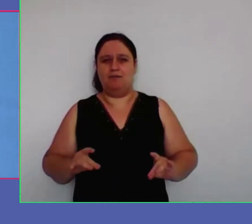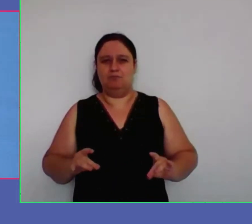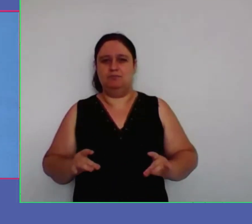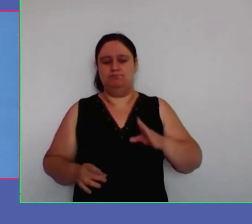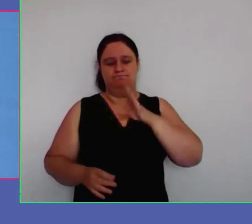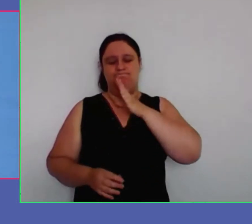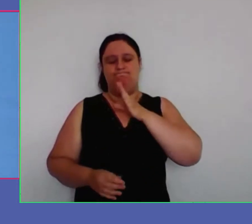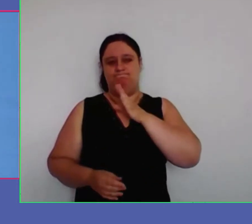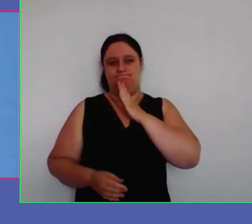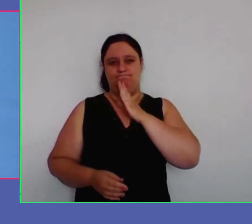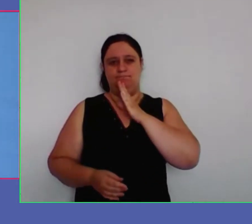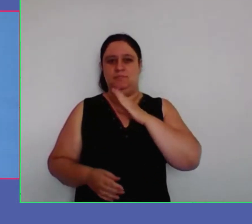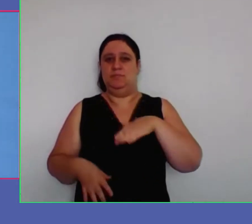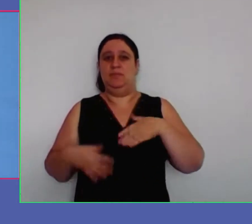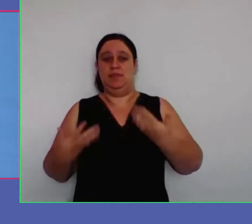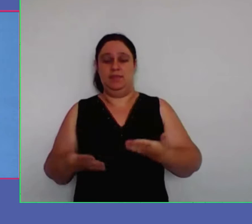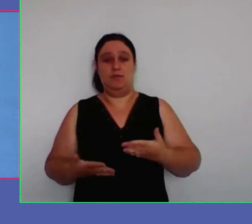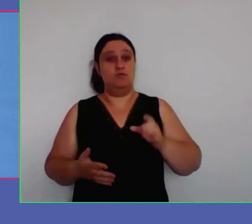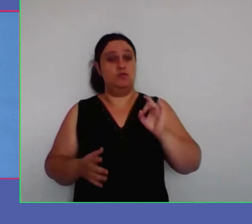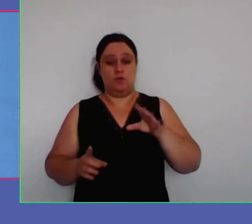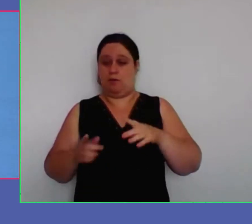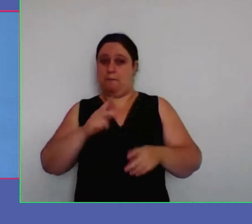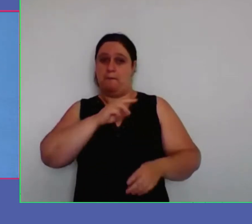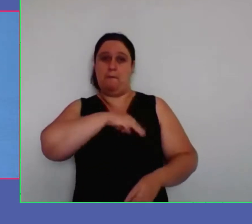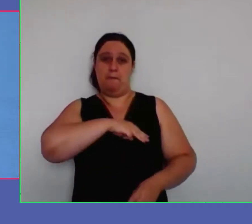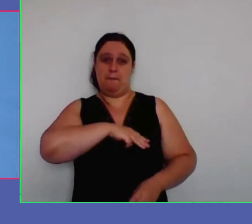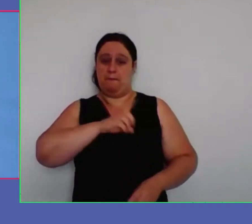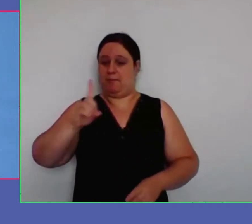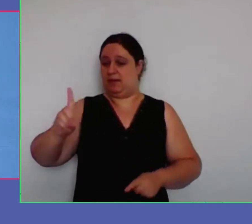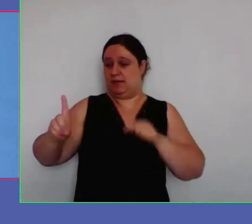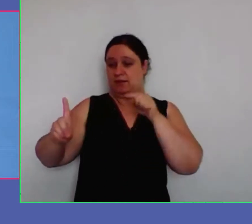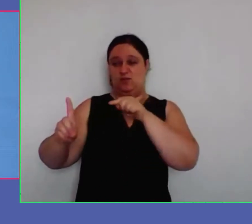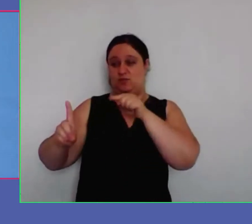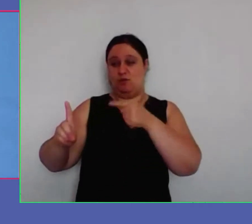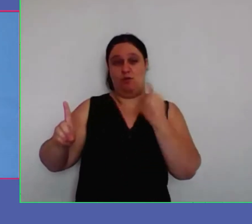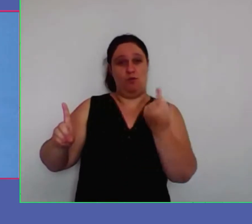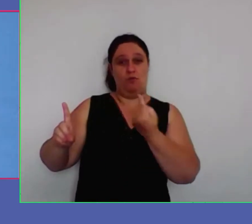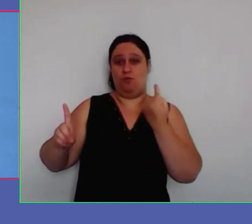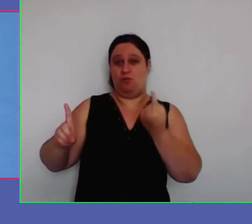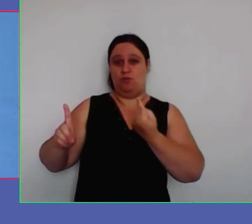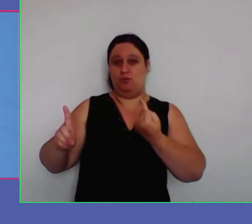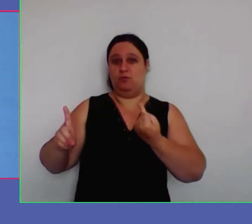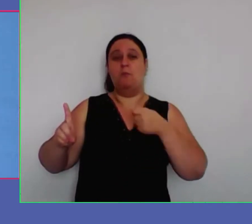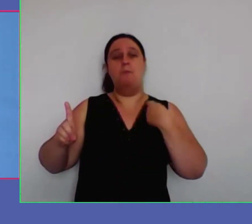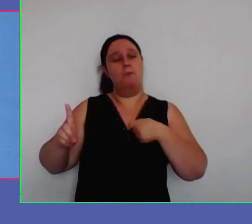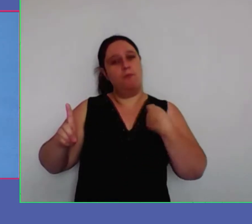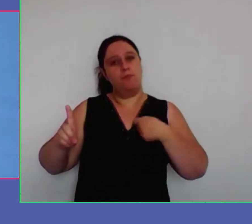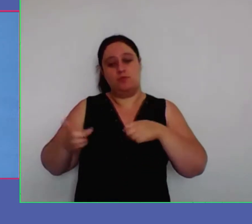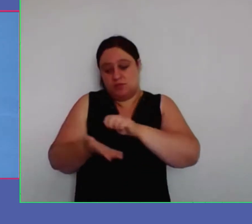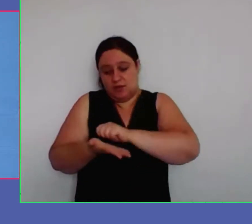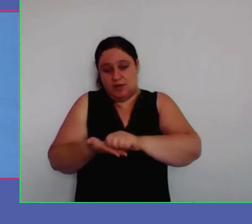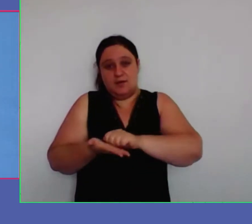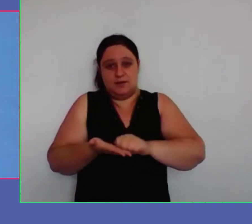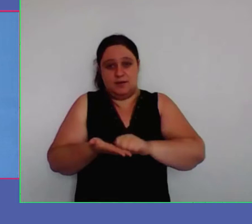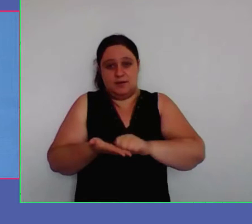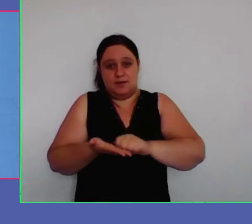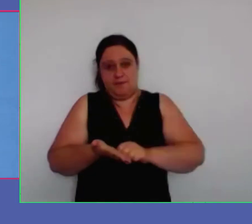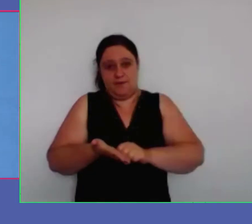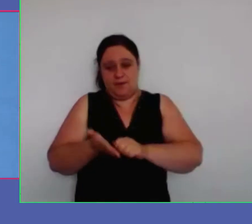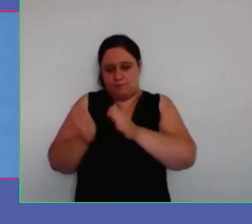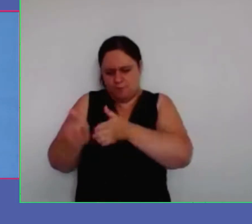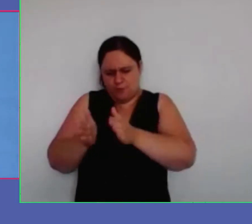e somente ele poderia ser usado como canal para escrever na sequência em que escreveu no livro de